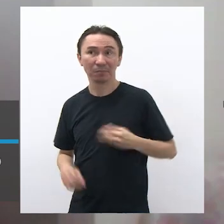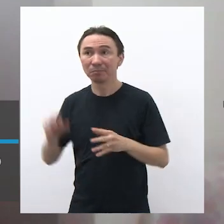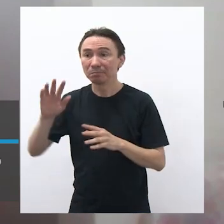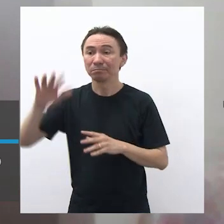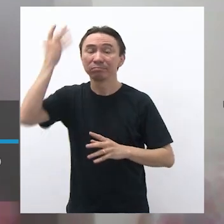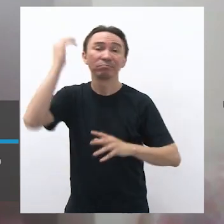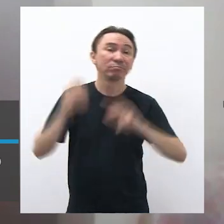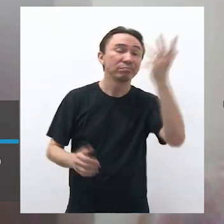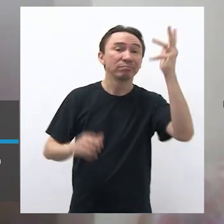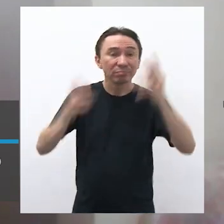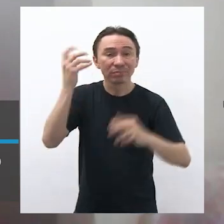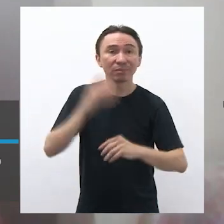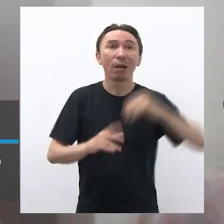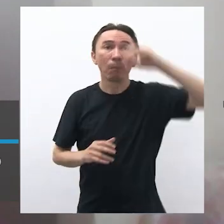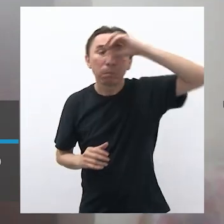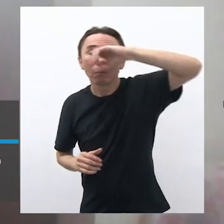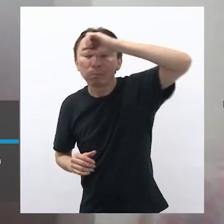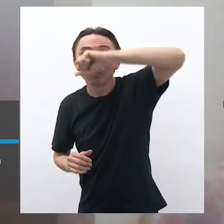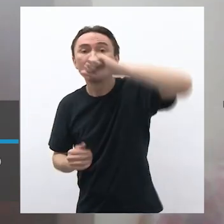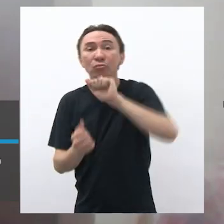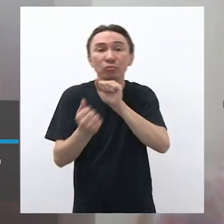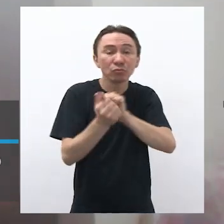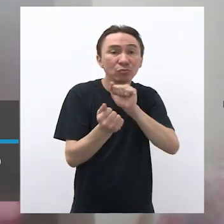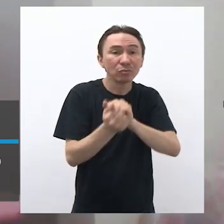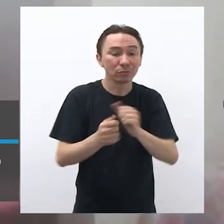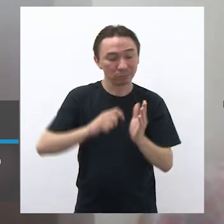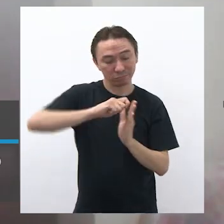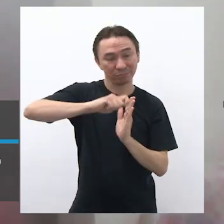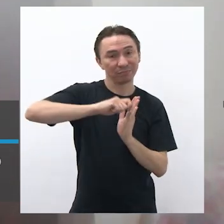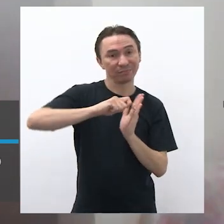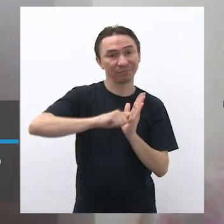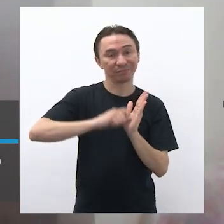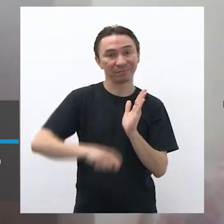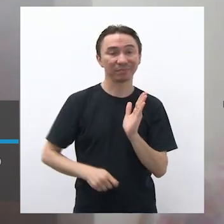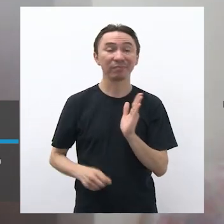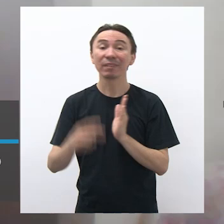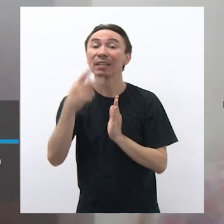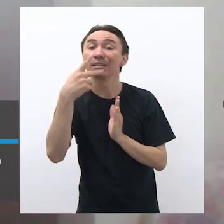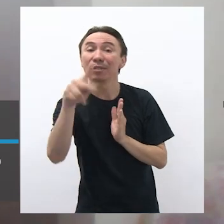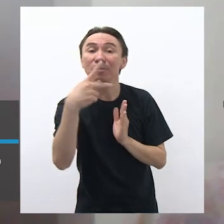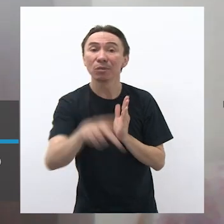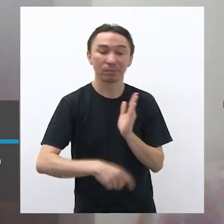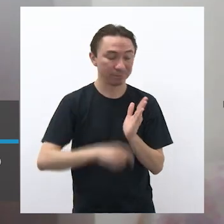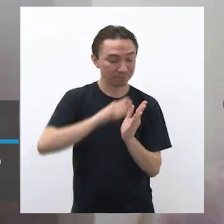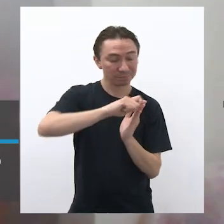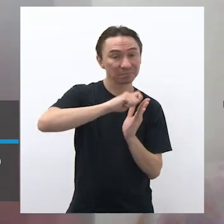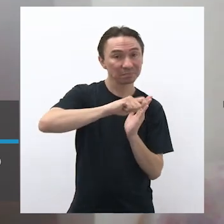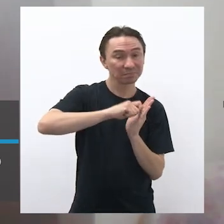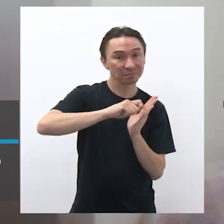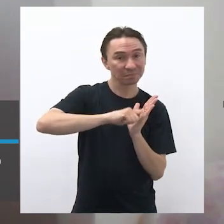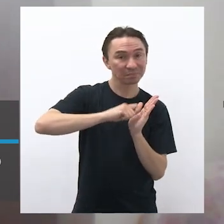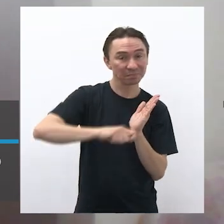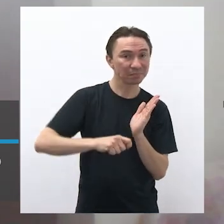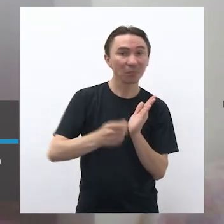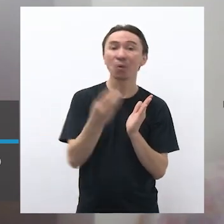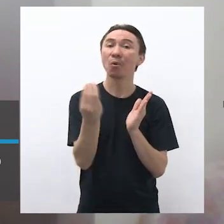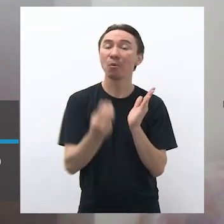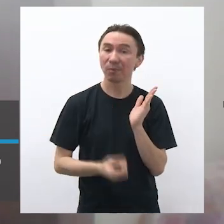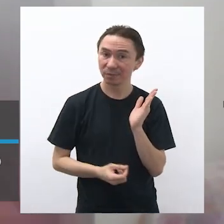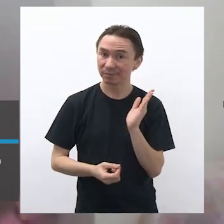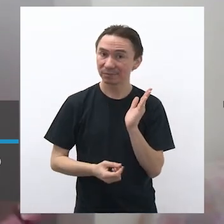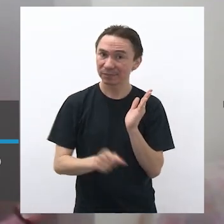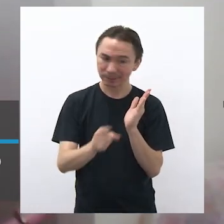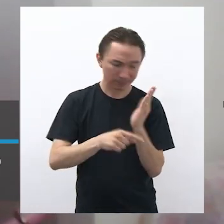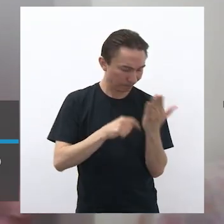anda aprendendo juntos. Então, como é que anda o seu diário de bordo? Esse instrumento de autorreflexão, né, e